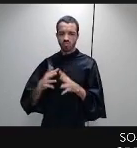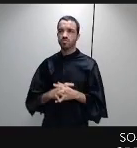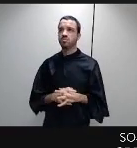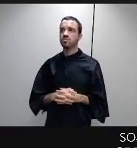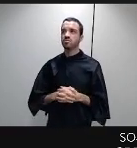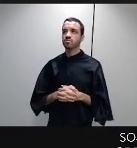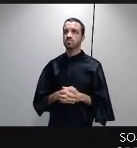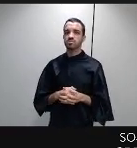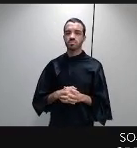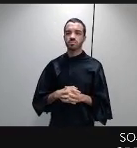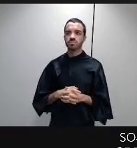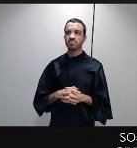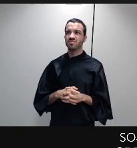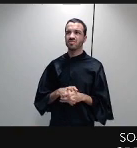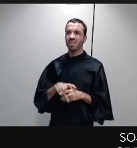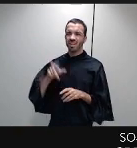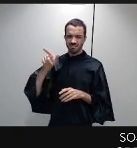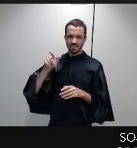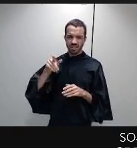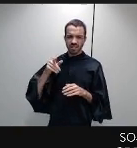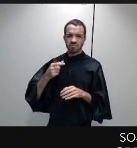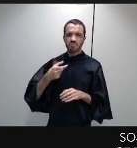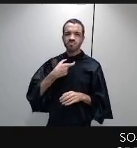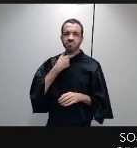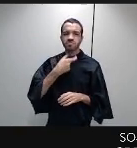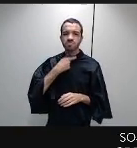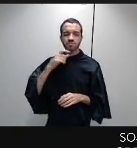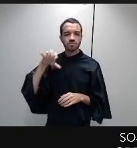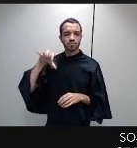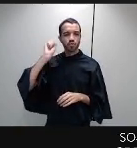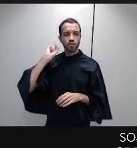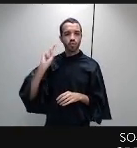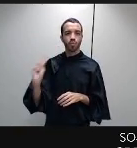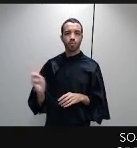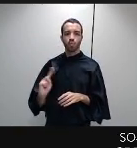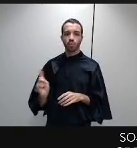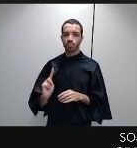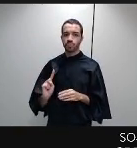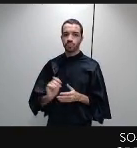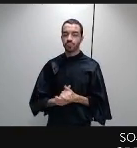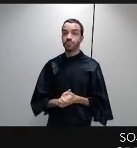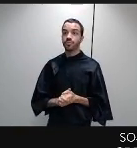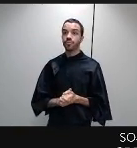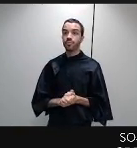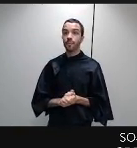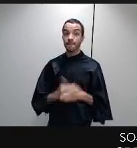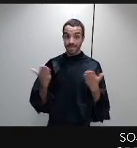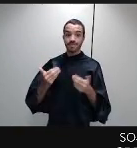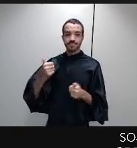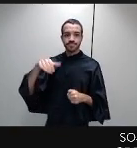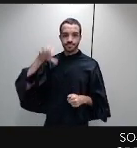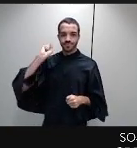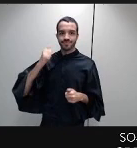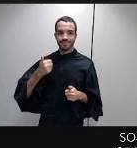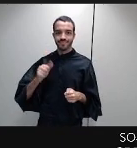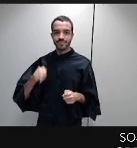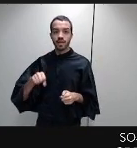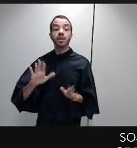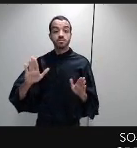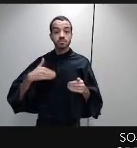microfone de vossa excelência e agora agora sim olha eu escolhi a cor